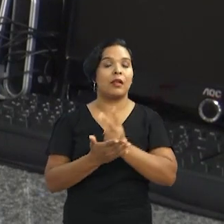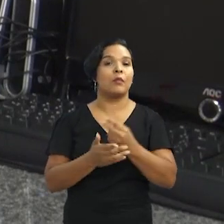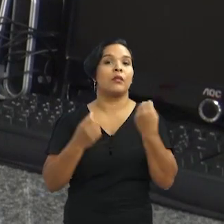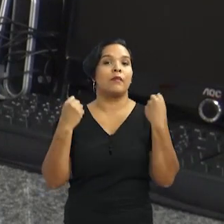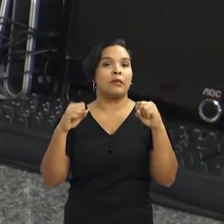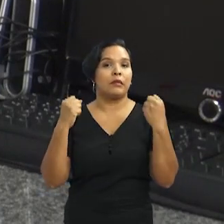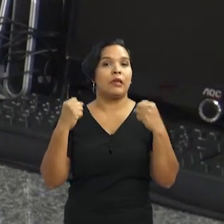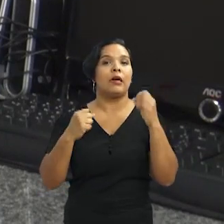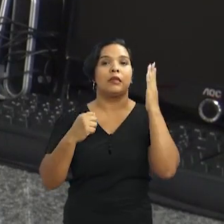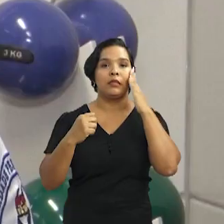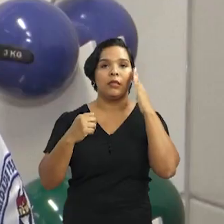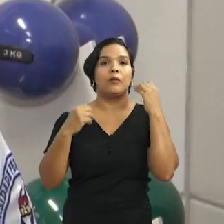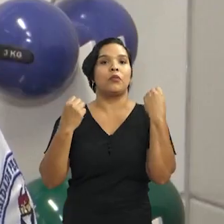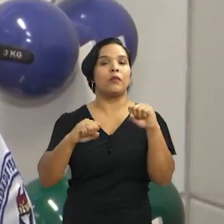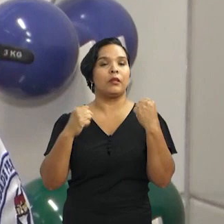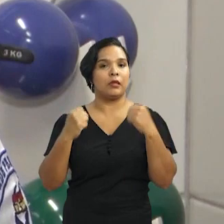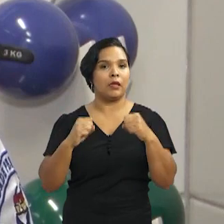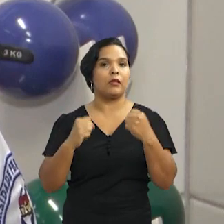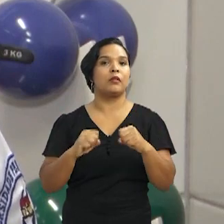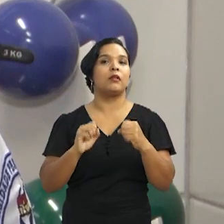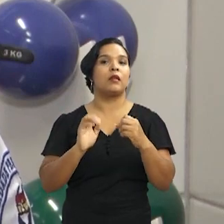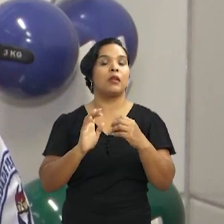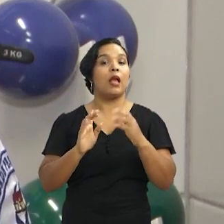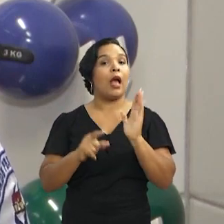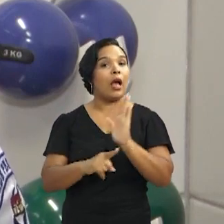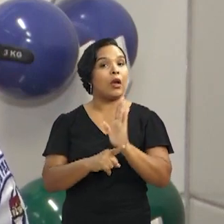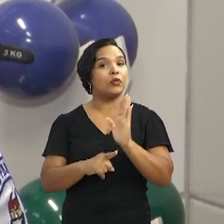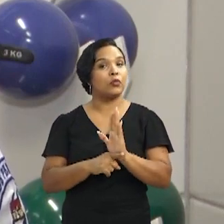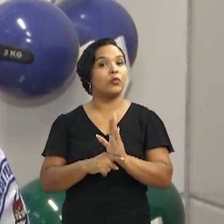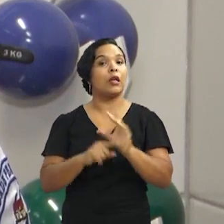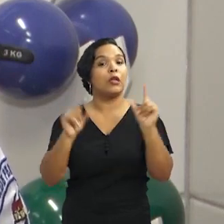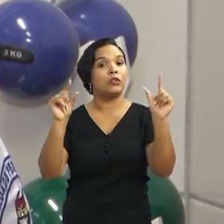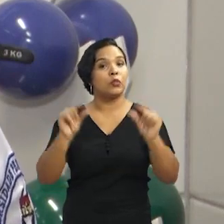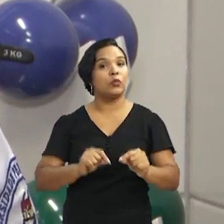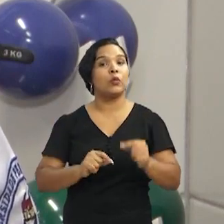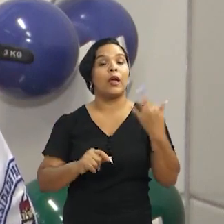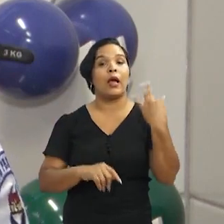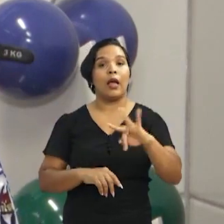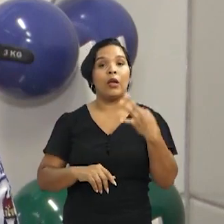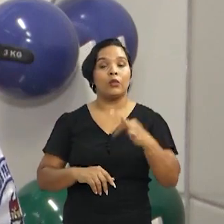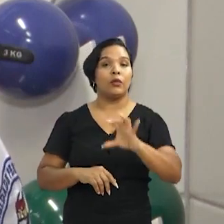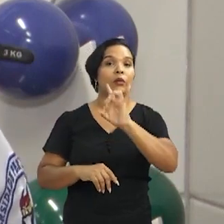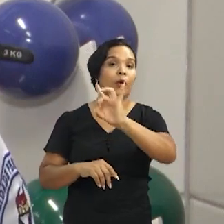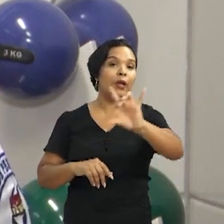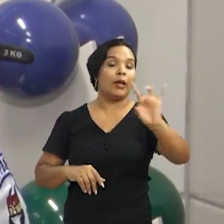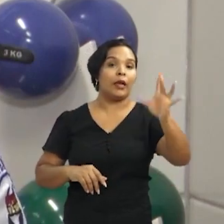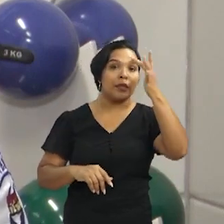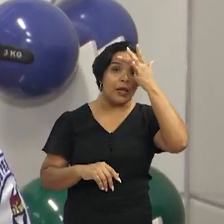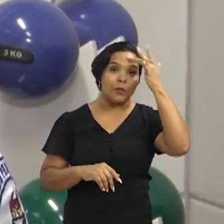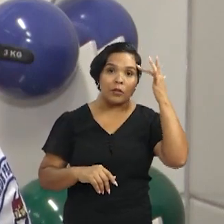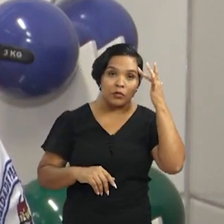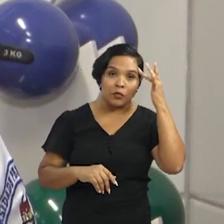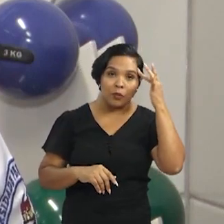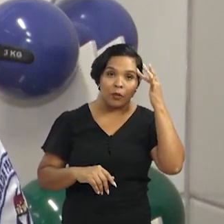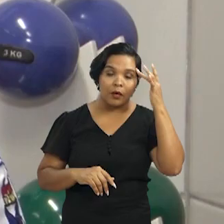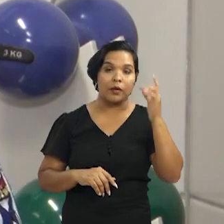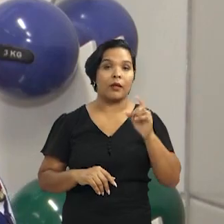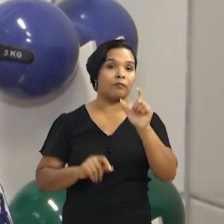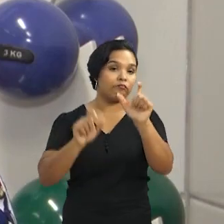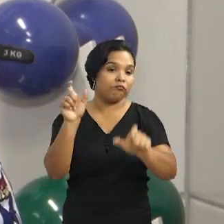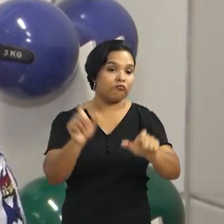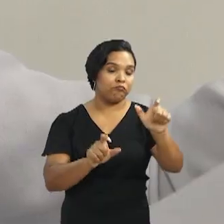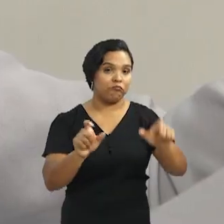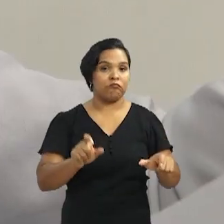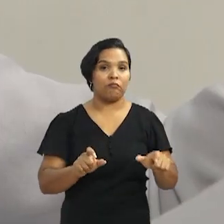estar sempre fazendo o exercício. A gente sabe que o exercício é um padrão ouro para o tratamento da dor. Então, são de diversas formas. Cada pessoa, ela responde de